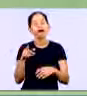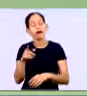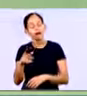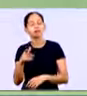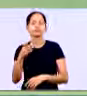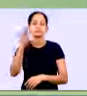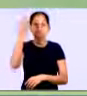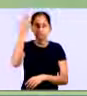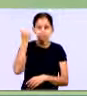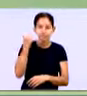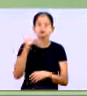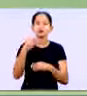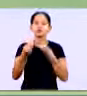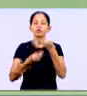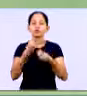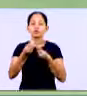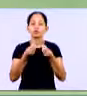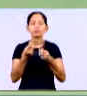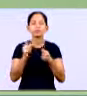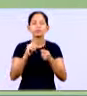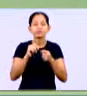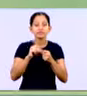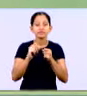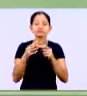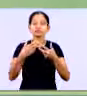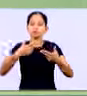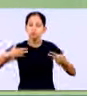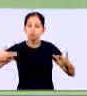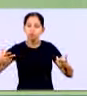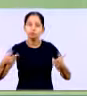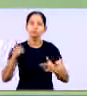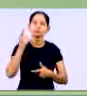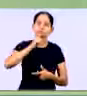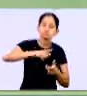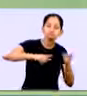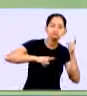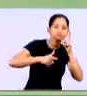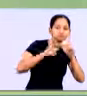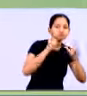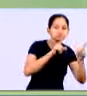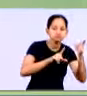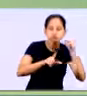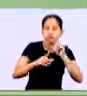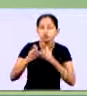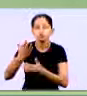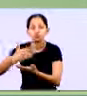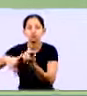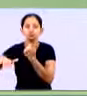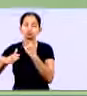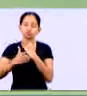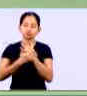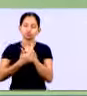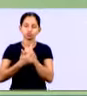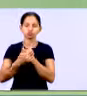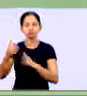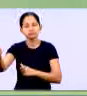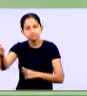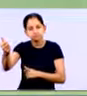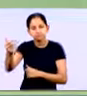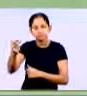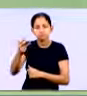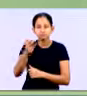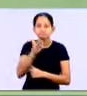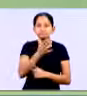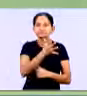serem obedecidas quanto ao cumprimento das rotinas administrativas de aprovação, compra, entrada, registro, identificação e outros, bem como a responsabilidade física dos